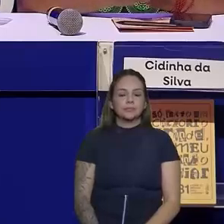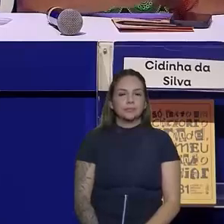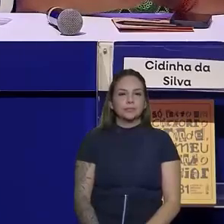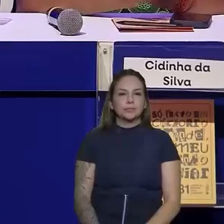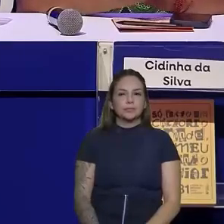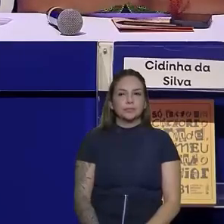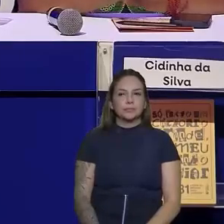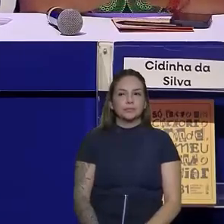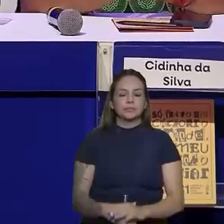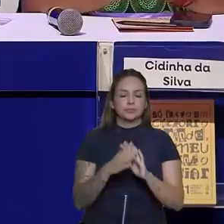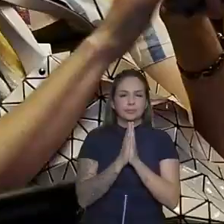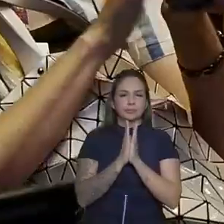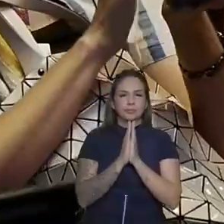isso.